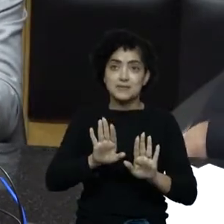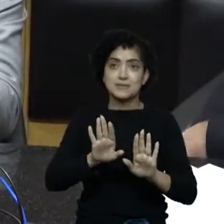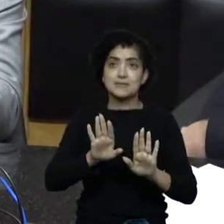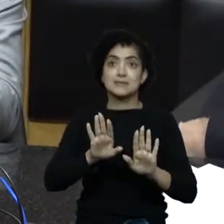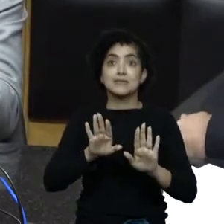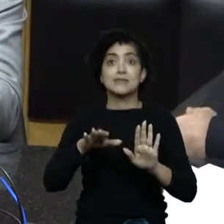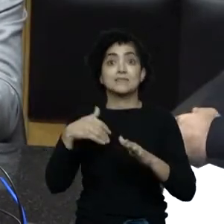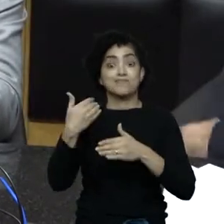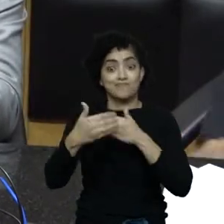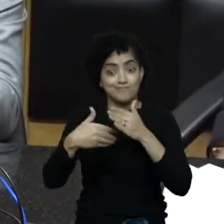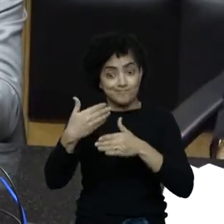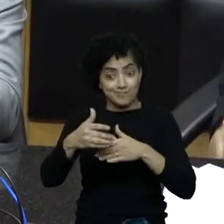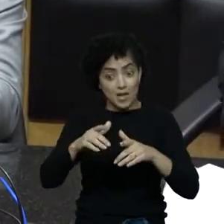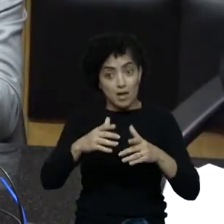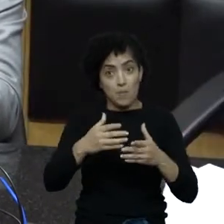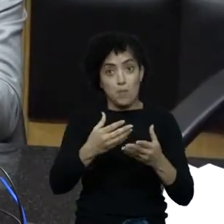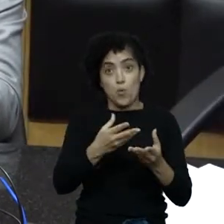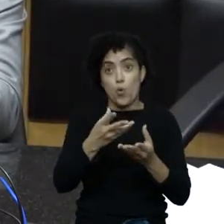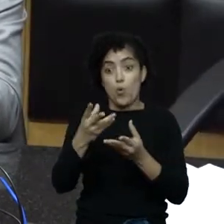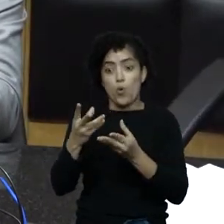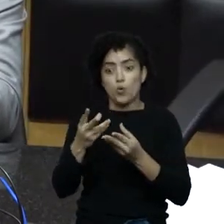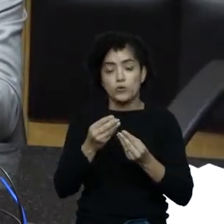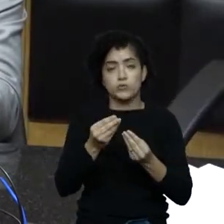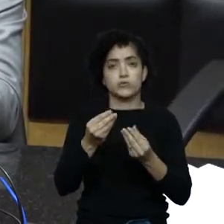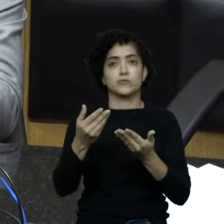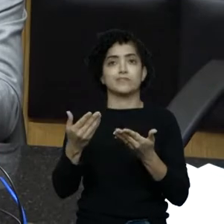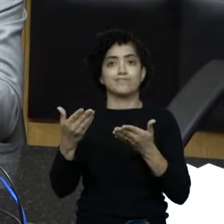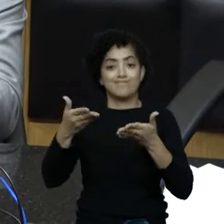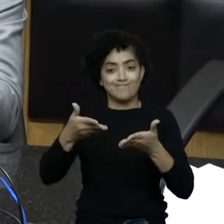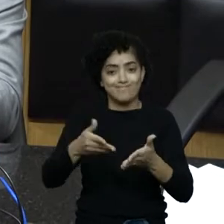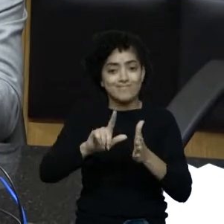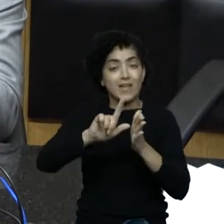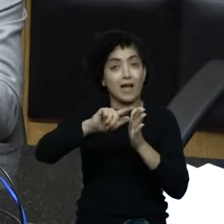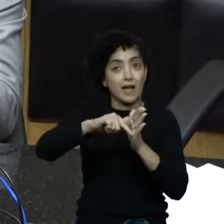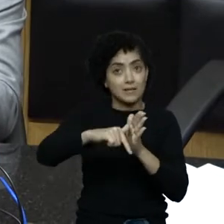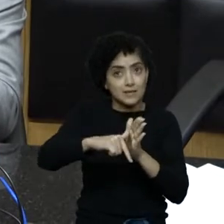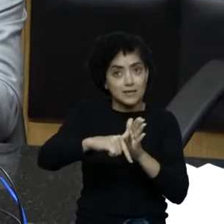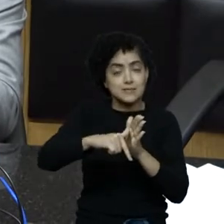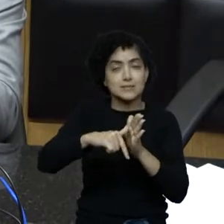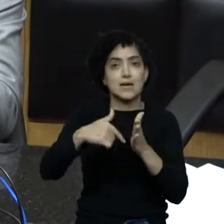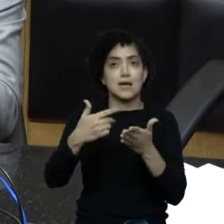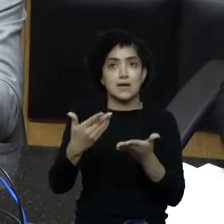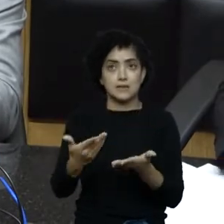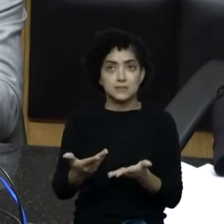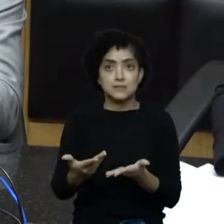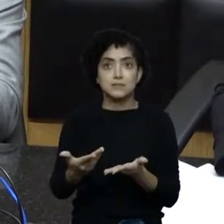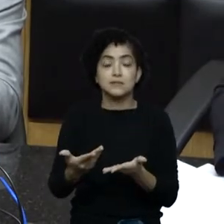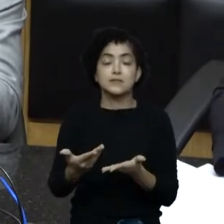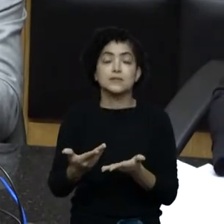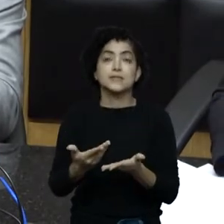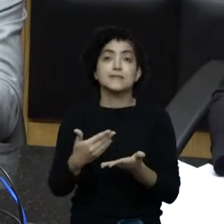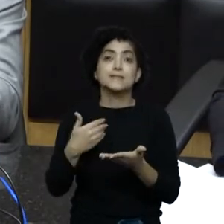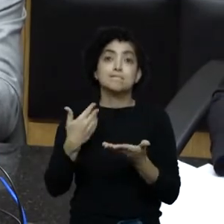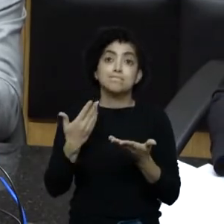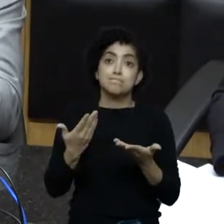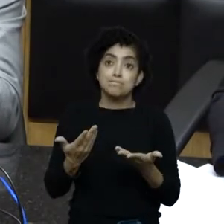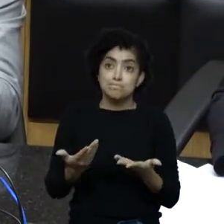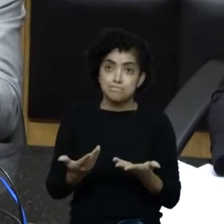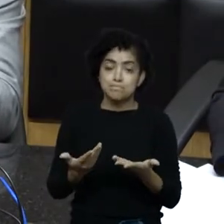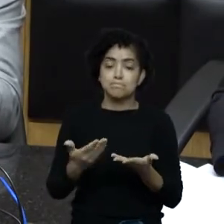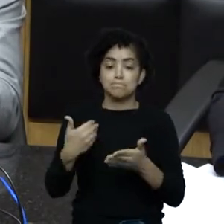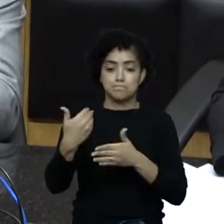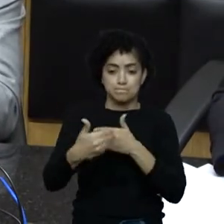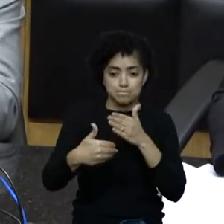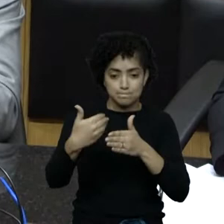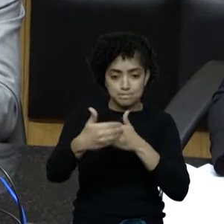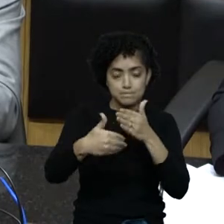da demanda e do excesso de projetos eles acabaram chegando um pouquinho de forma tardia mas na sua